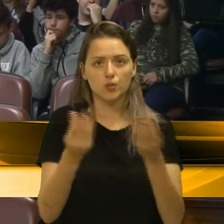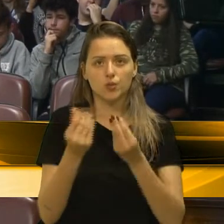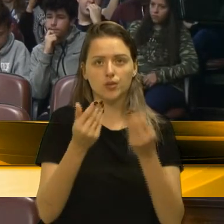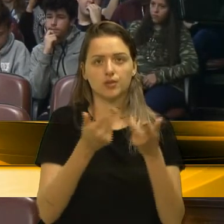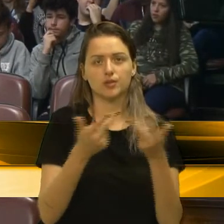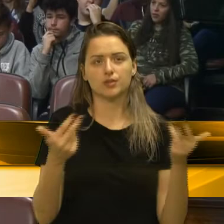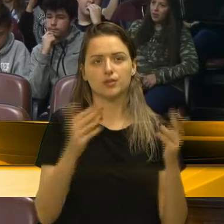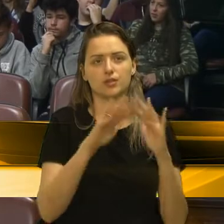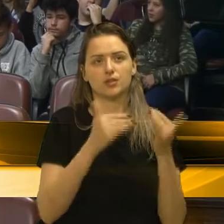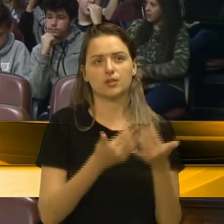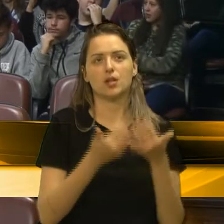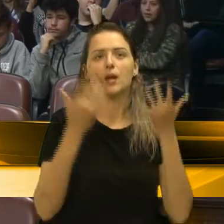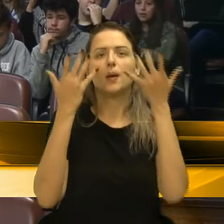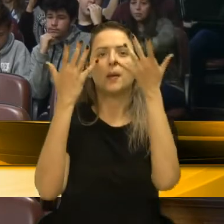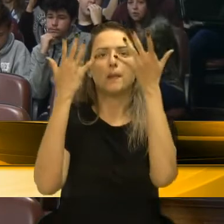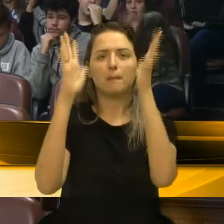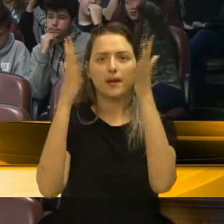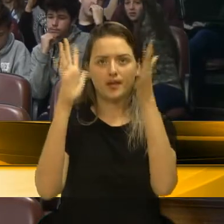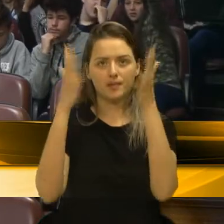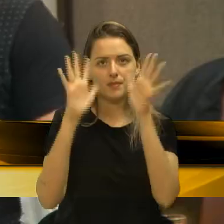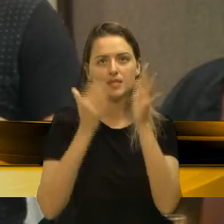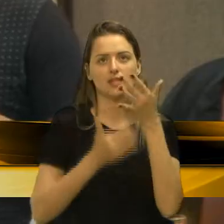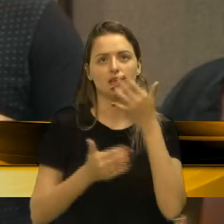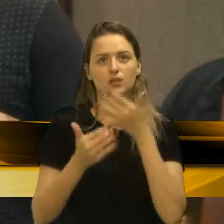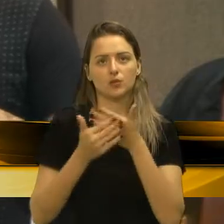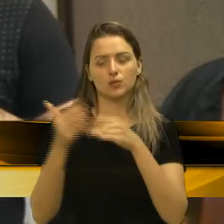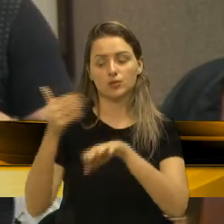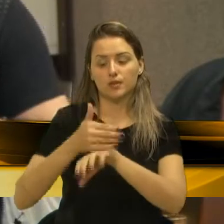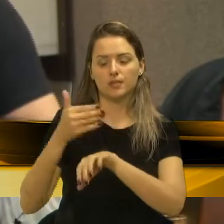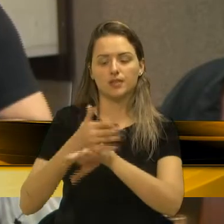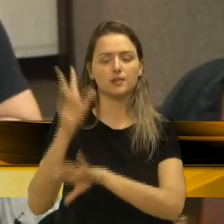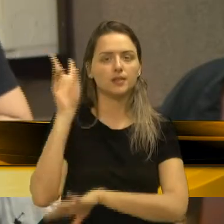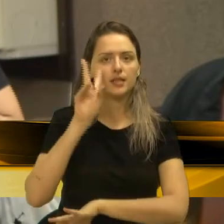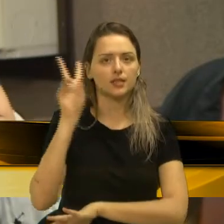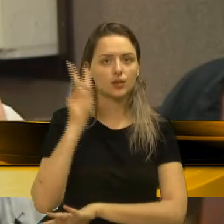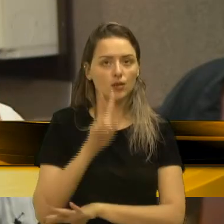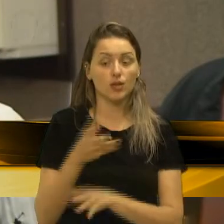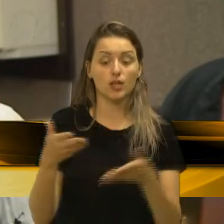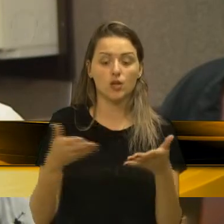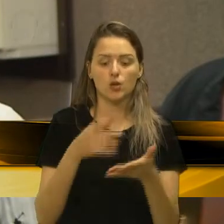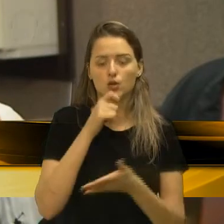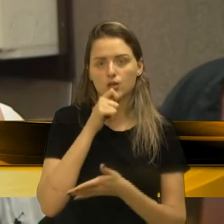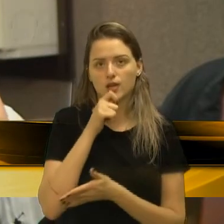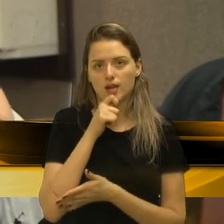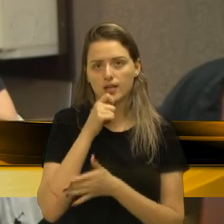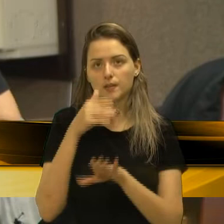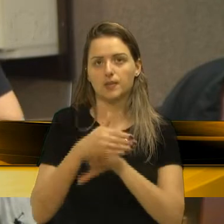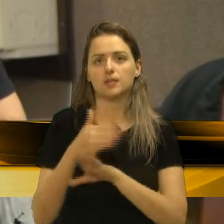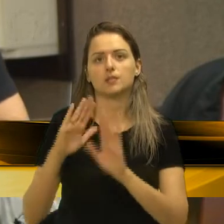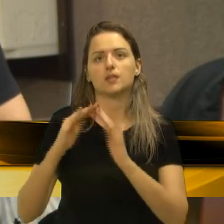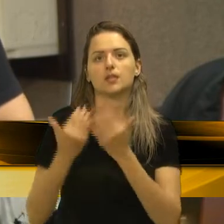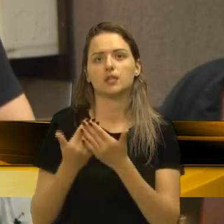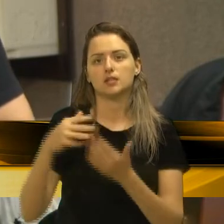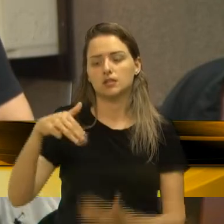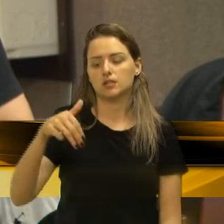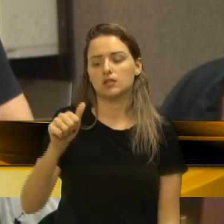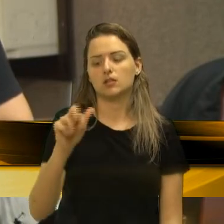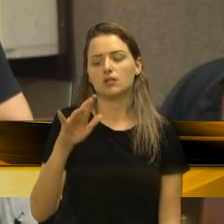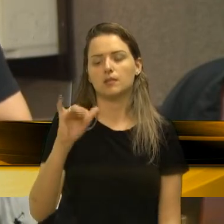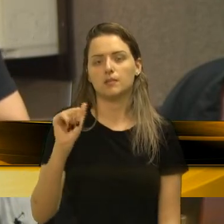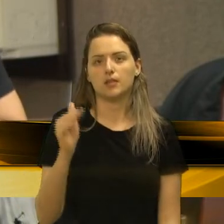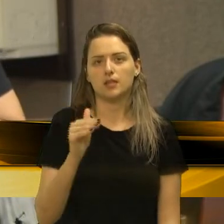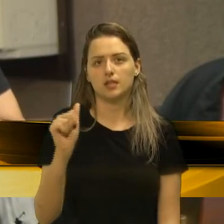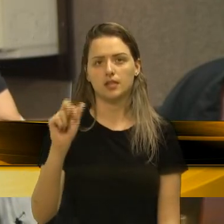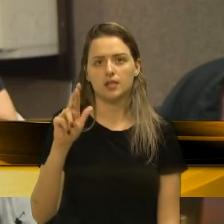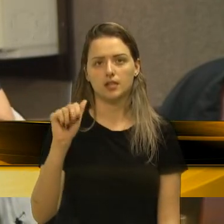Então, parabéns a todos que fizeram parte da história e fazem da Escola Maria Araci, que completa semana que vem, no dia